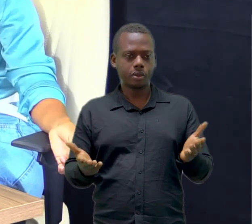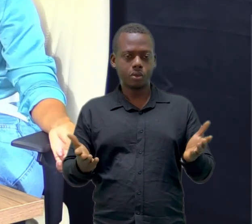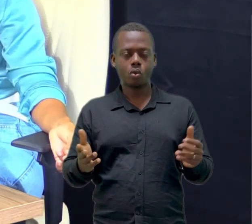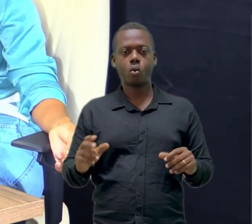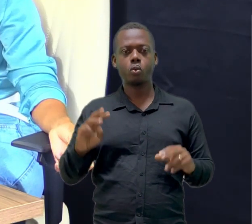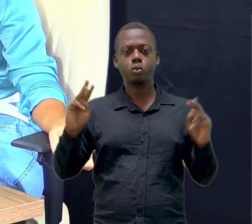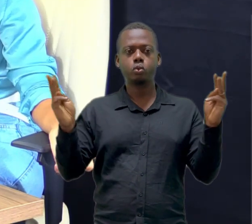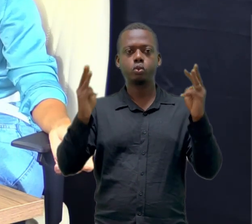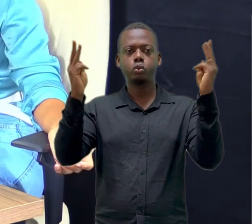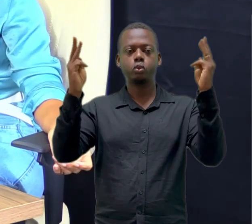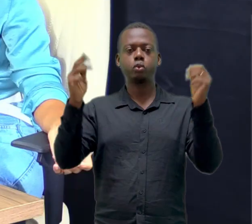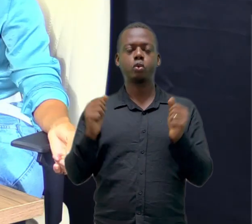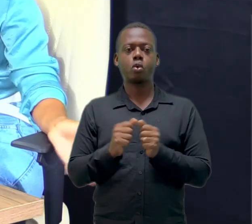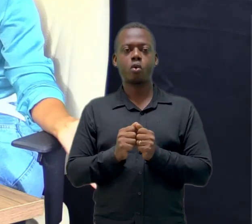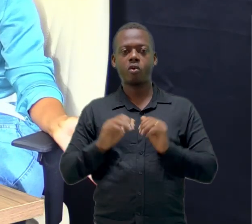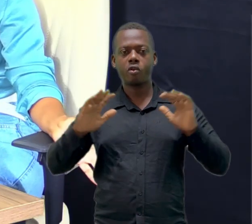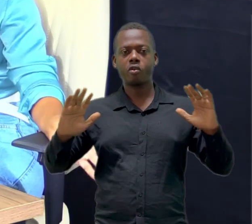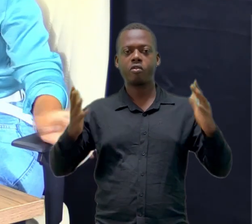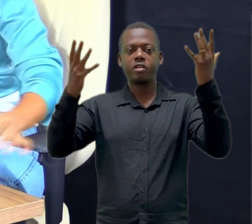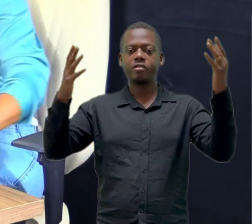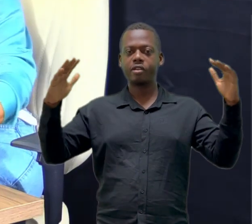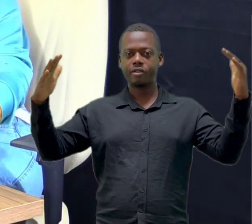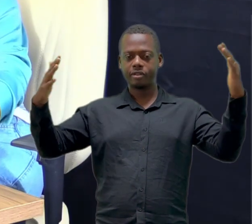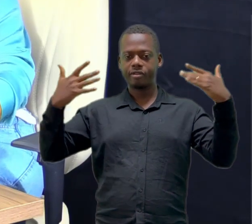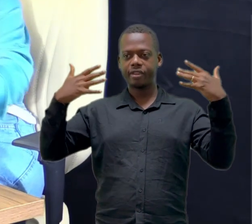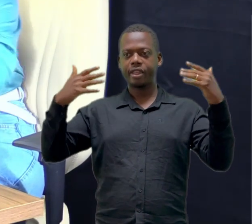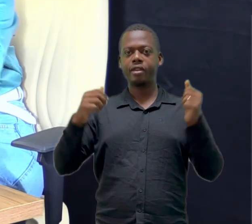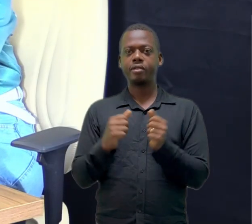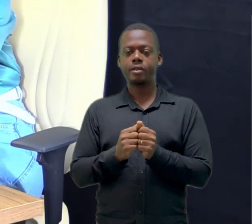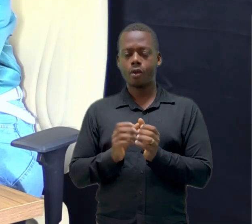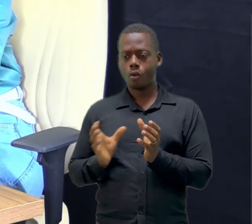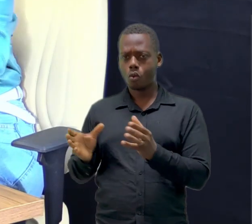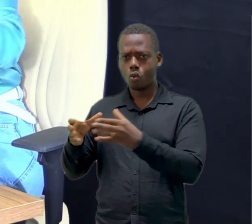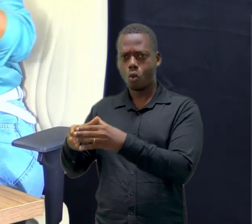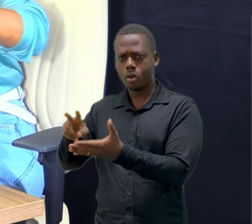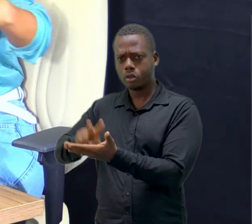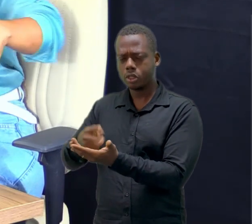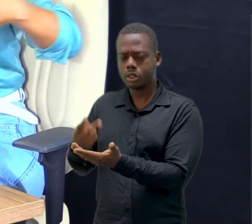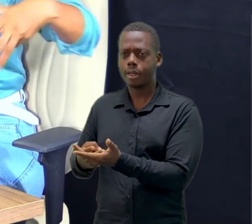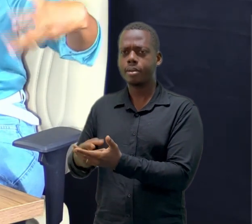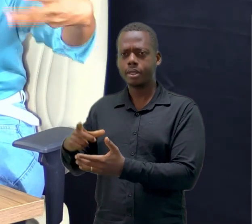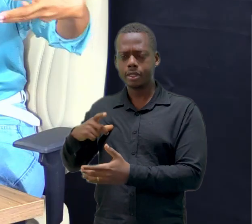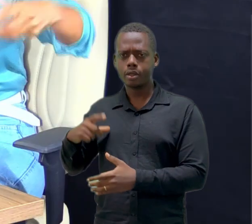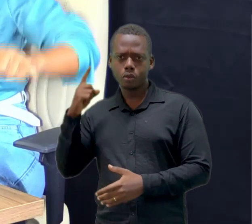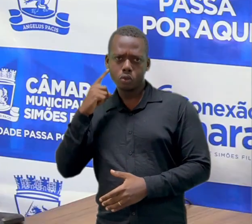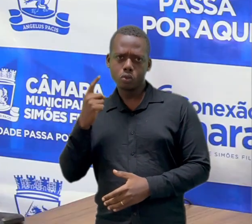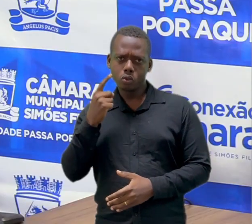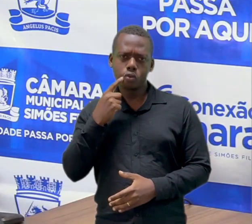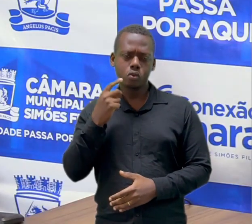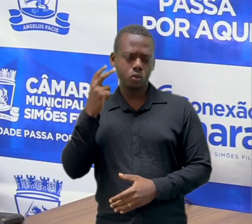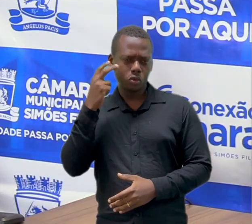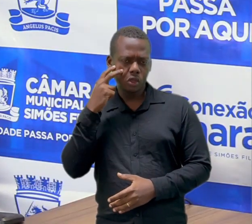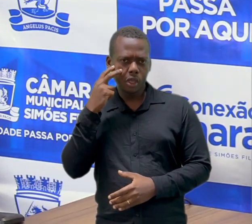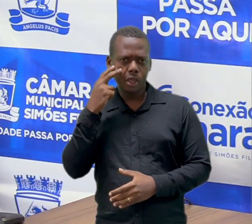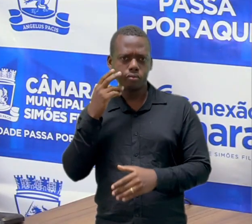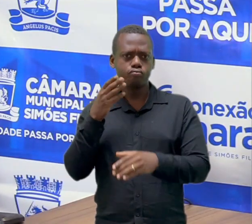foi o Festival de Verão, foi o Uhum. Festival de Verão? Então, teve uma equipe de intérprete lá e tinha um surdo cego participando do show lá. Muito lindo. Eu